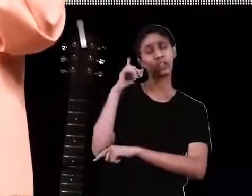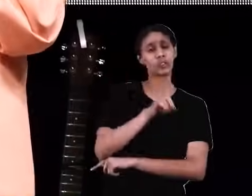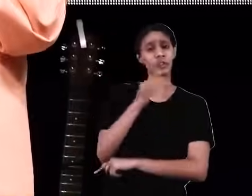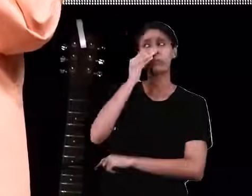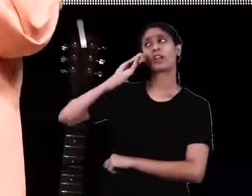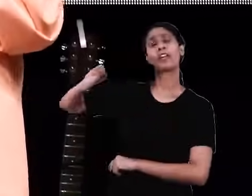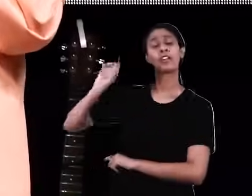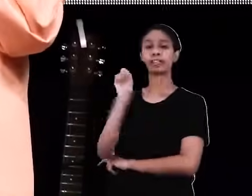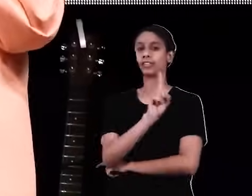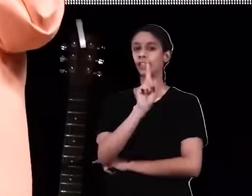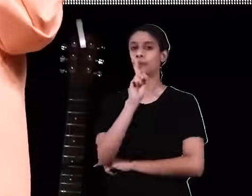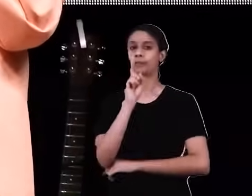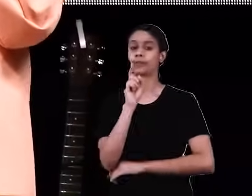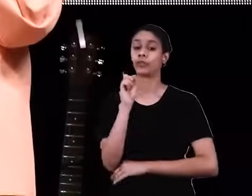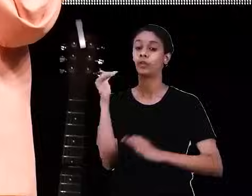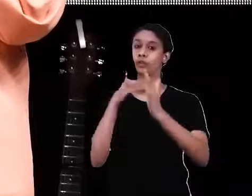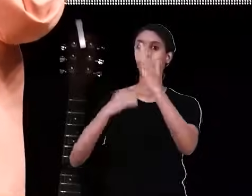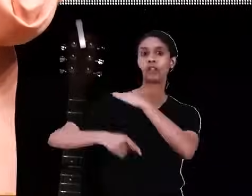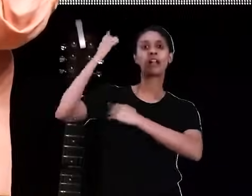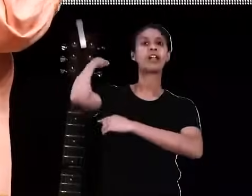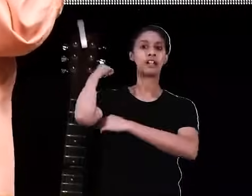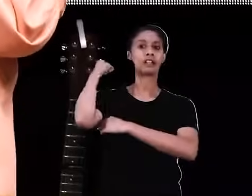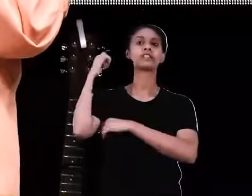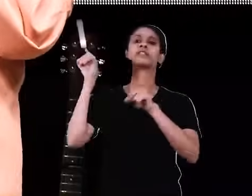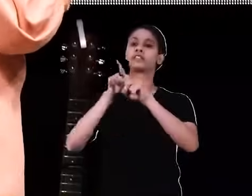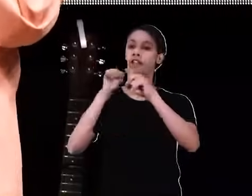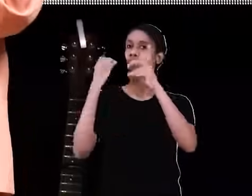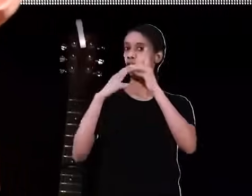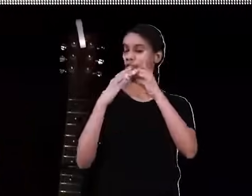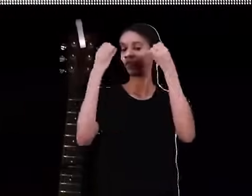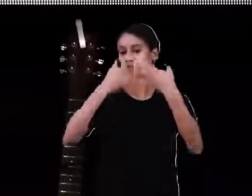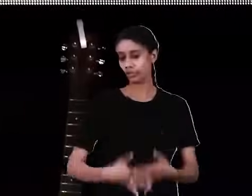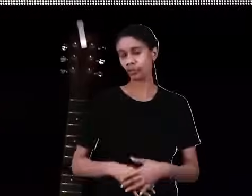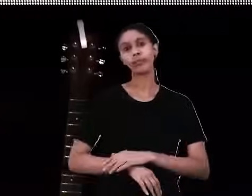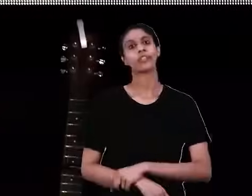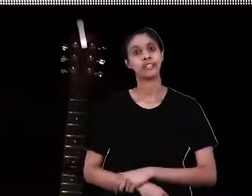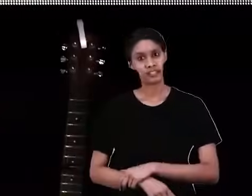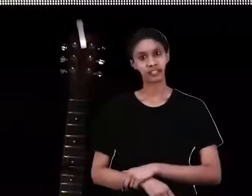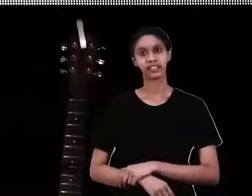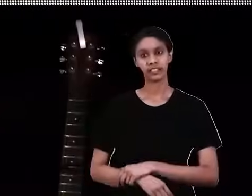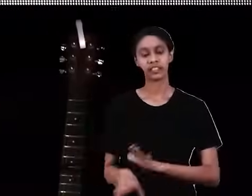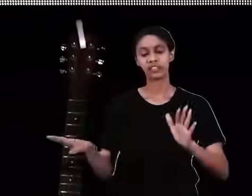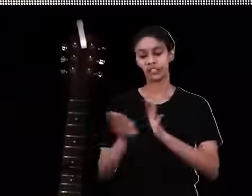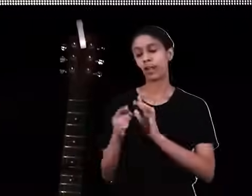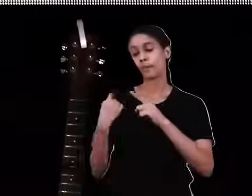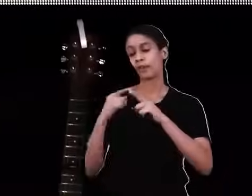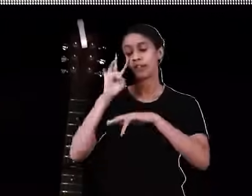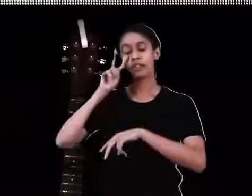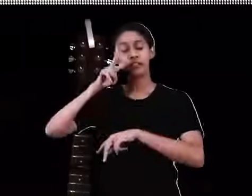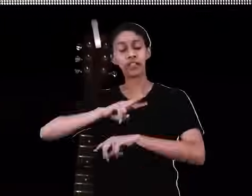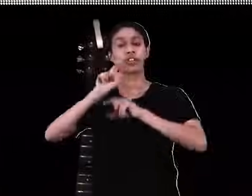último culto a gente falou de Esté e foi a mesma coisa, foi ou não foi? Chegou no posto de rainha, mas soube ouvir o inferior, o